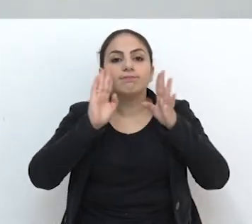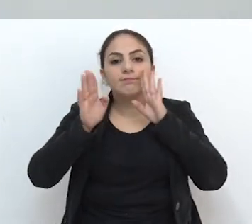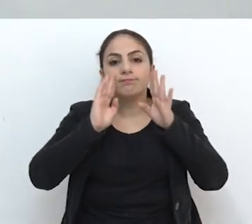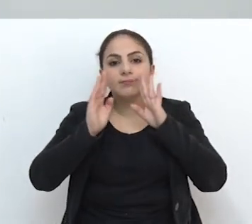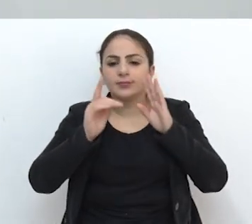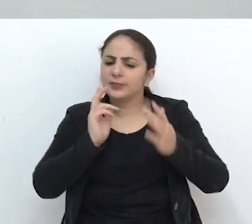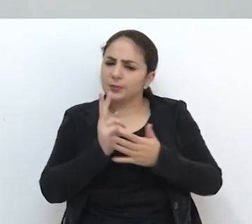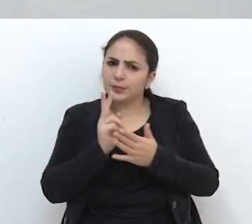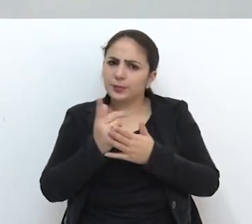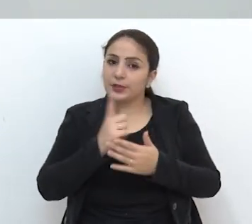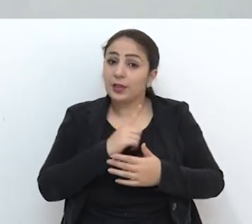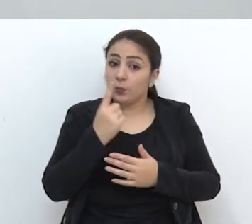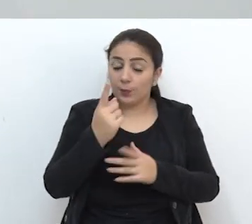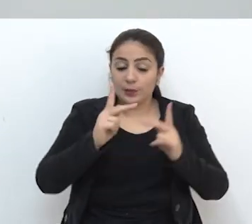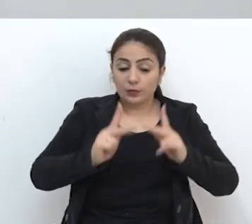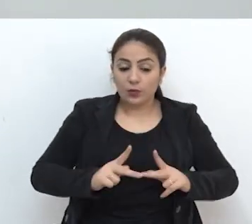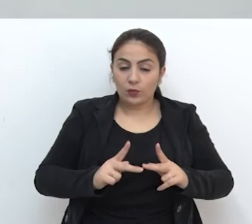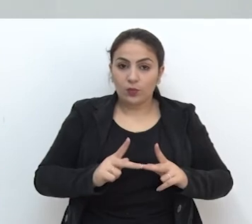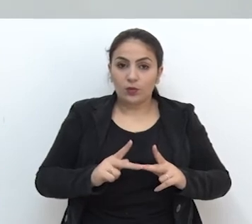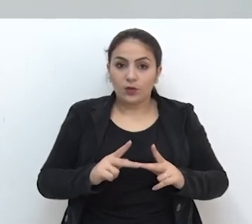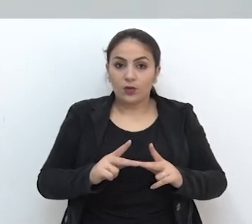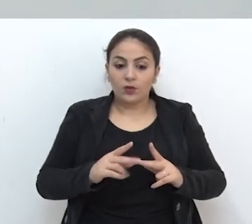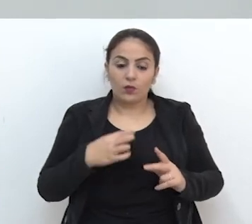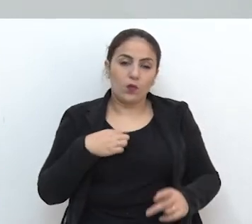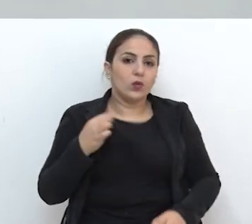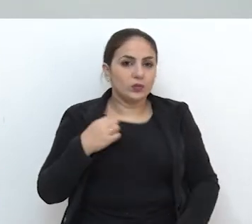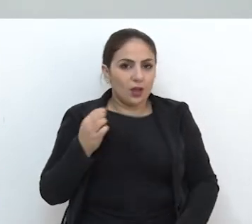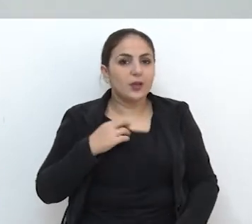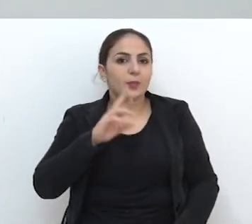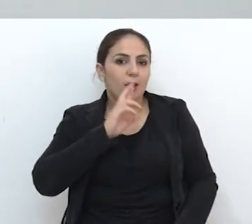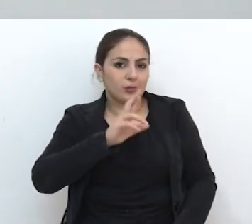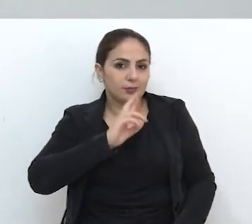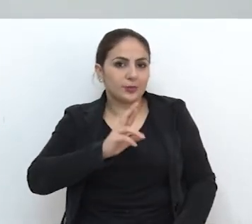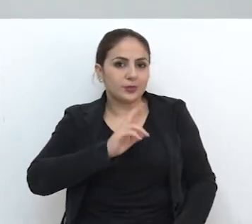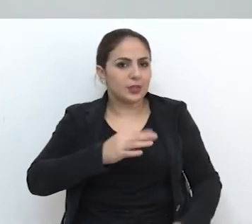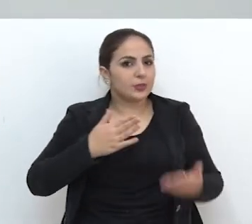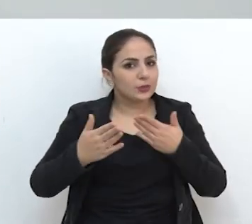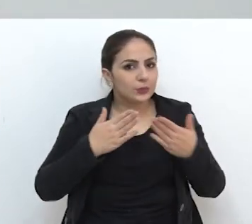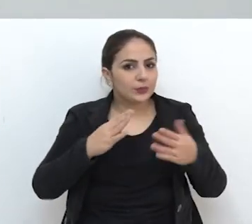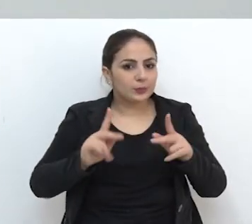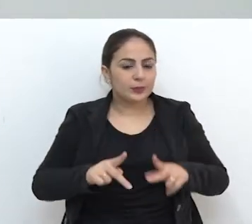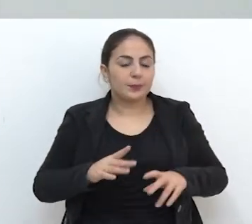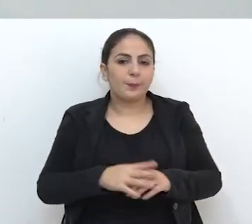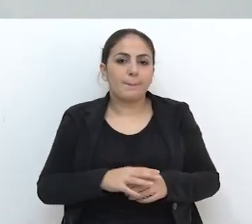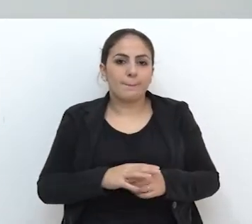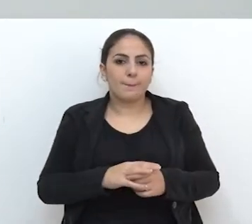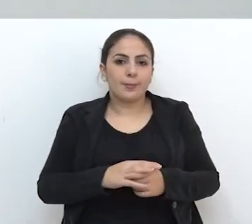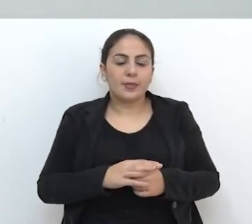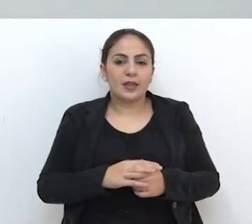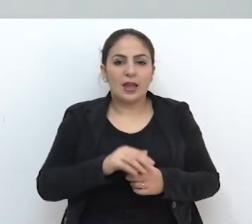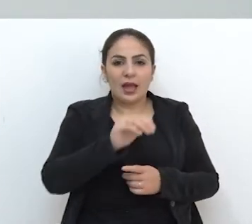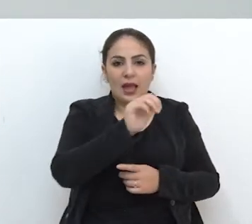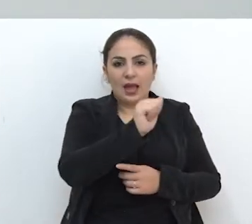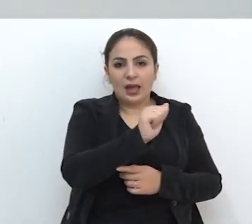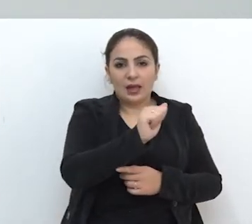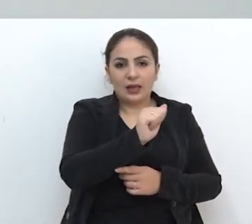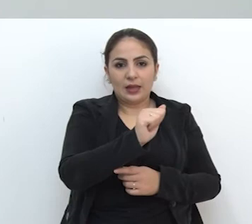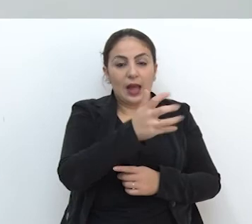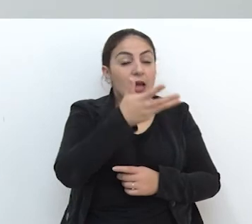sempre um voluntário, pode demorar um pouquinho, mas temos sempre um voluntário para responder as dúvidas das pessoas. É Adote o